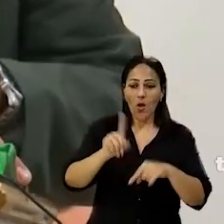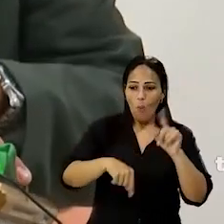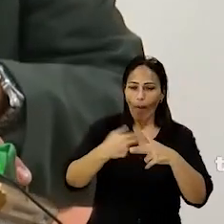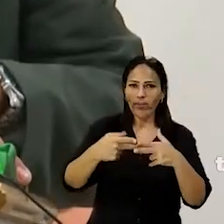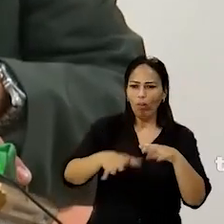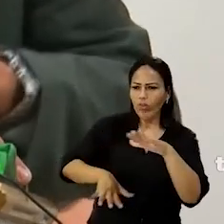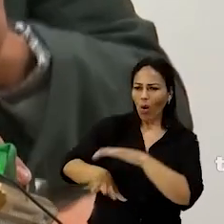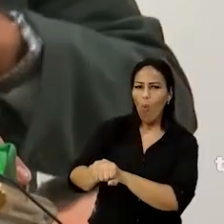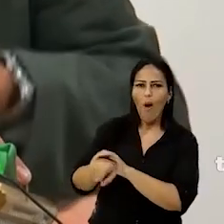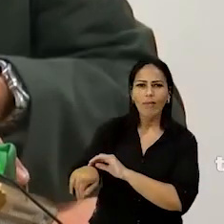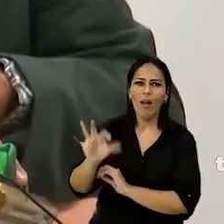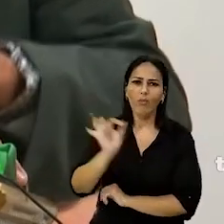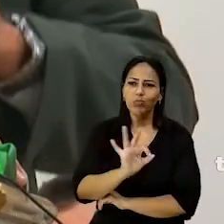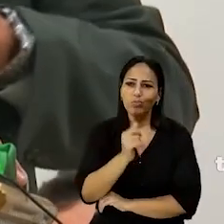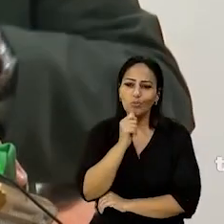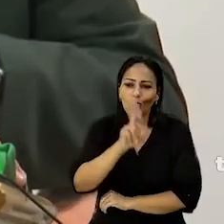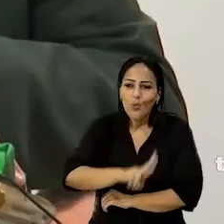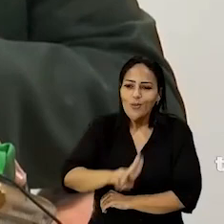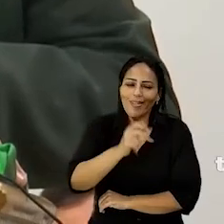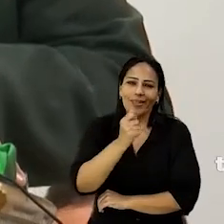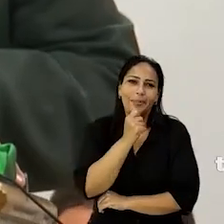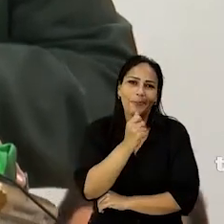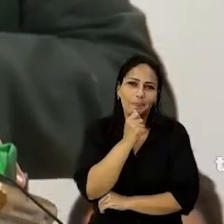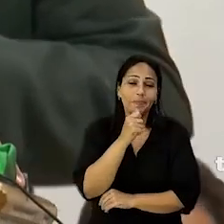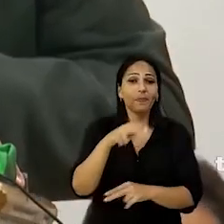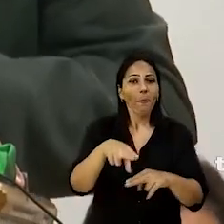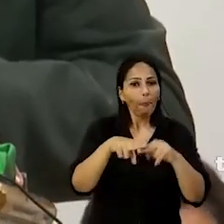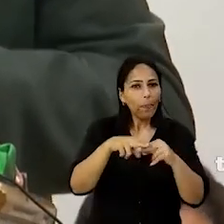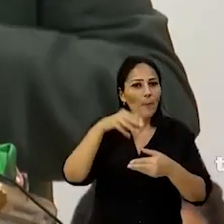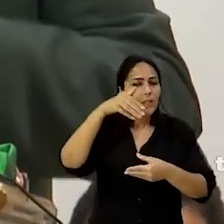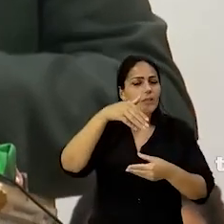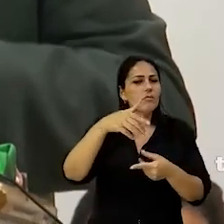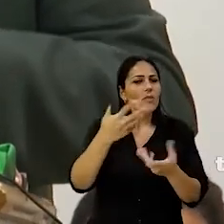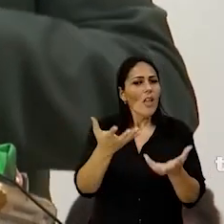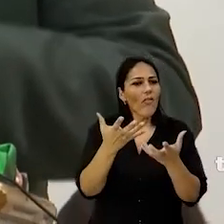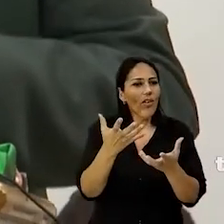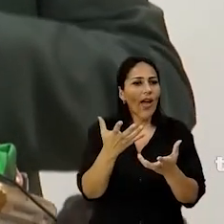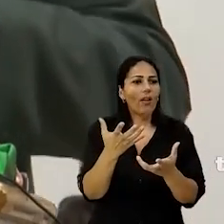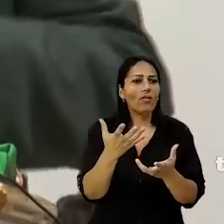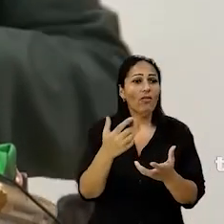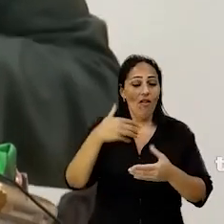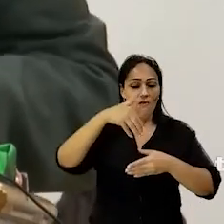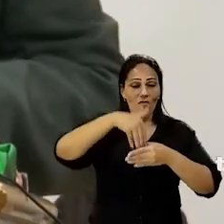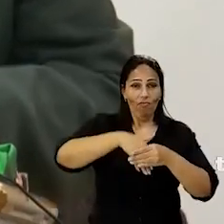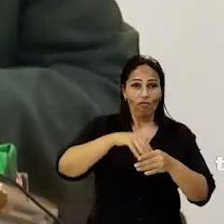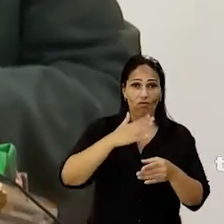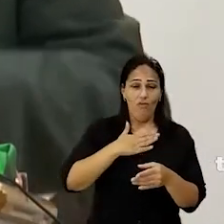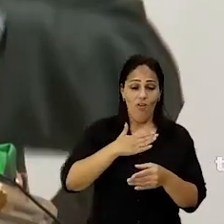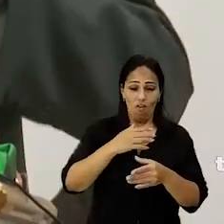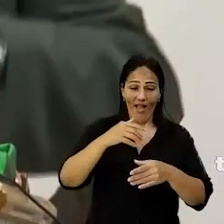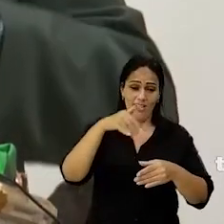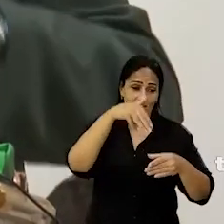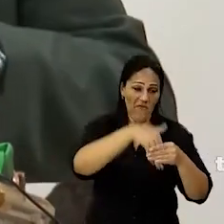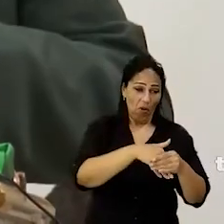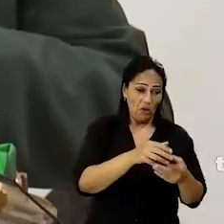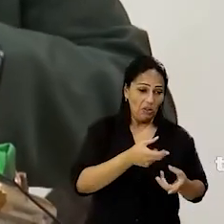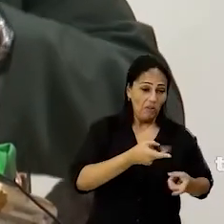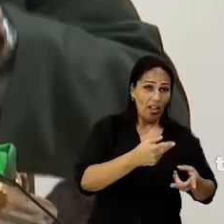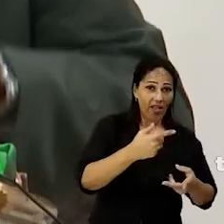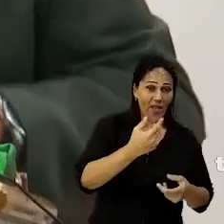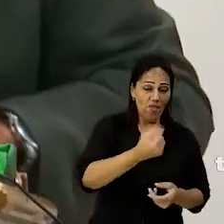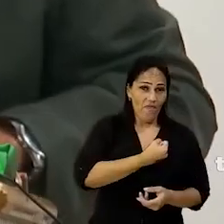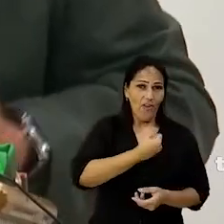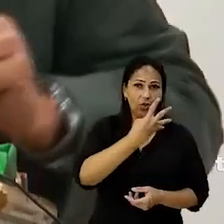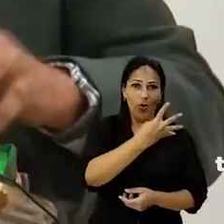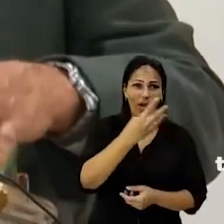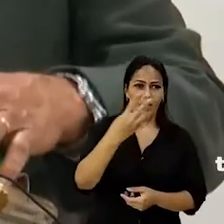sem funcionar. Por isso, voto comprado, não é, voto comprado elege bandido. Voto 43, obrigada,